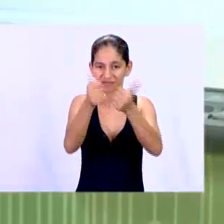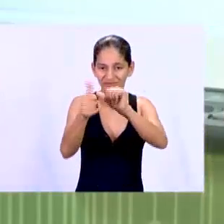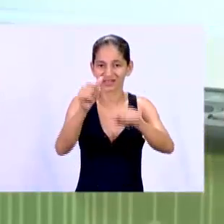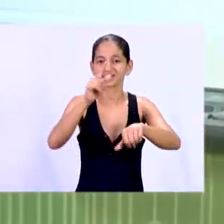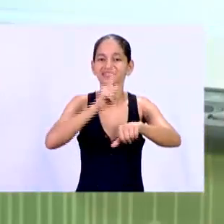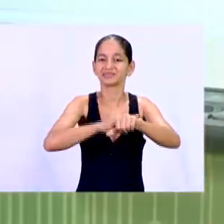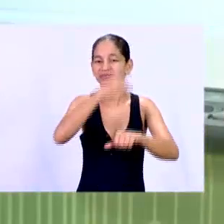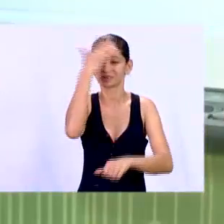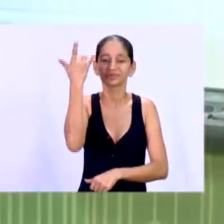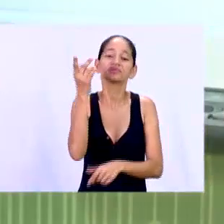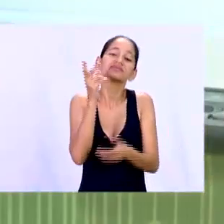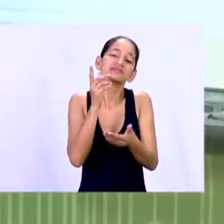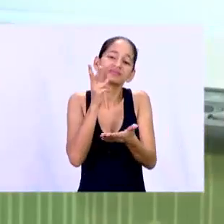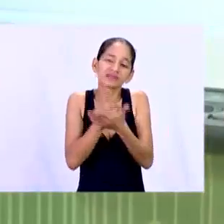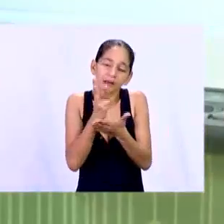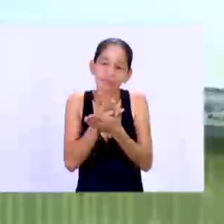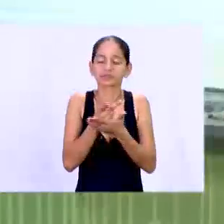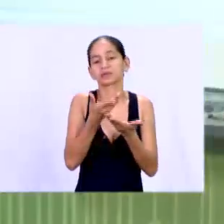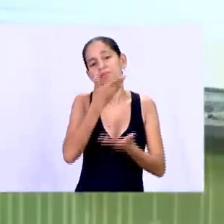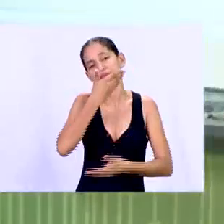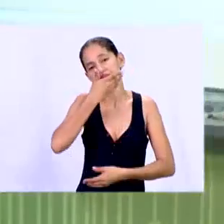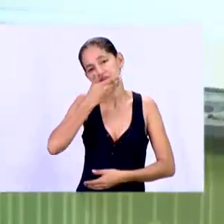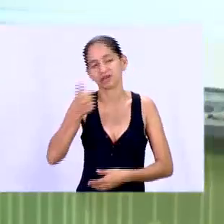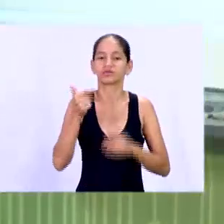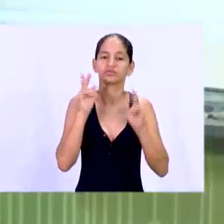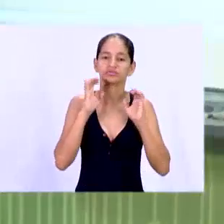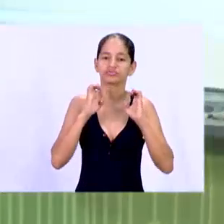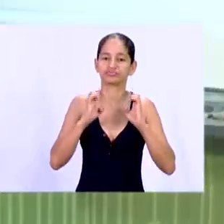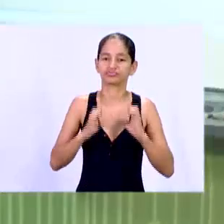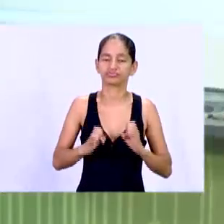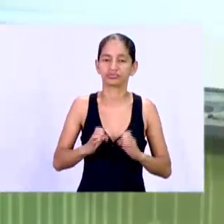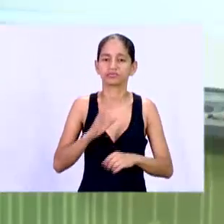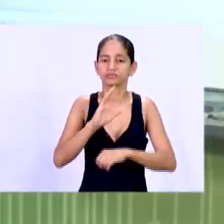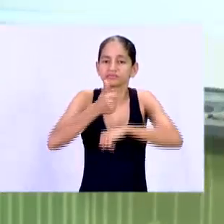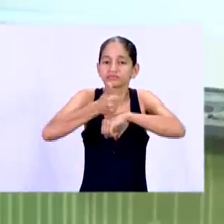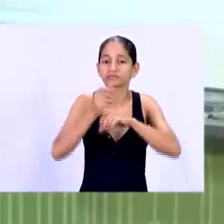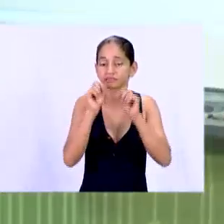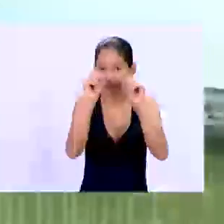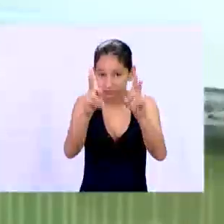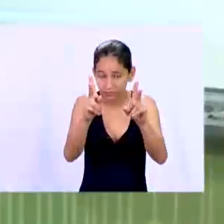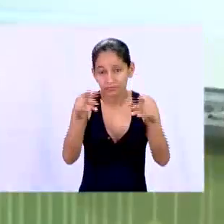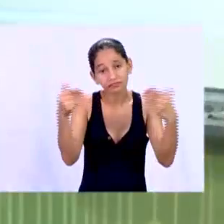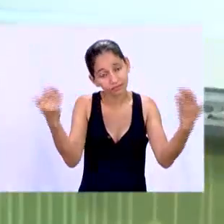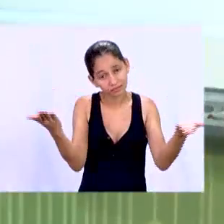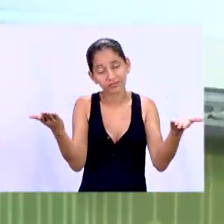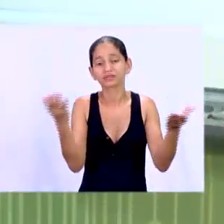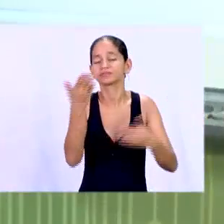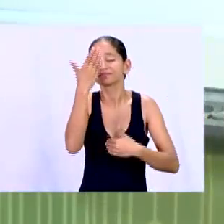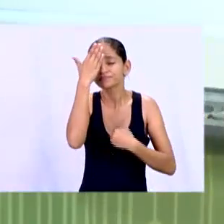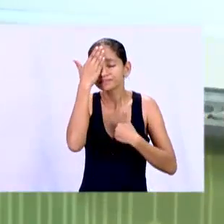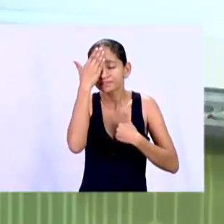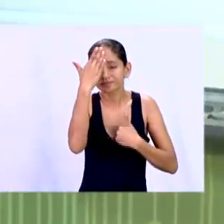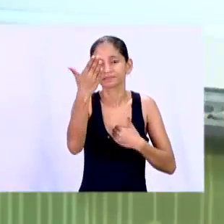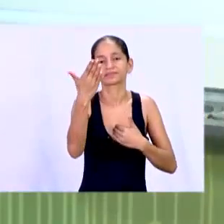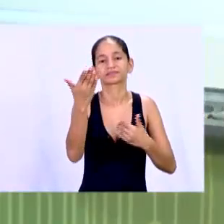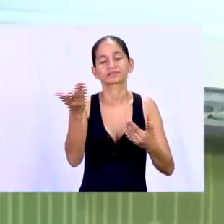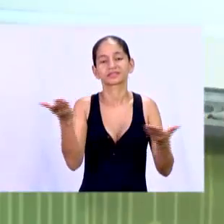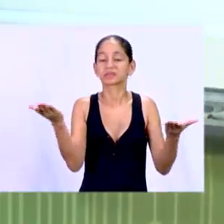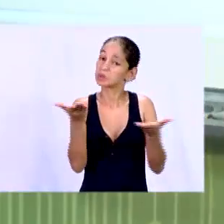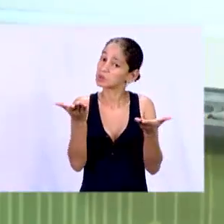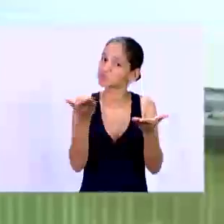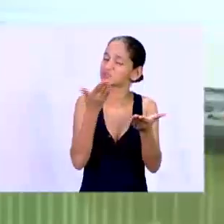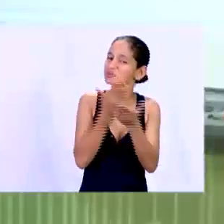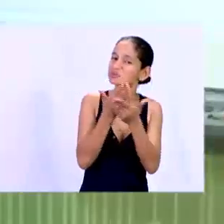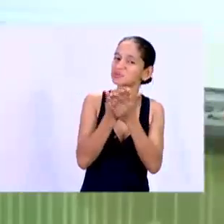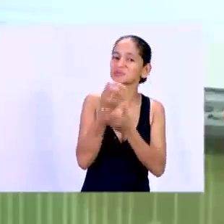analisado. Então, procure ter o comportamento mais ético possível, ok? Gente, muito obrigada. Eu achei a aula